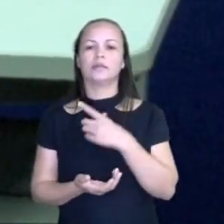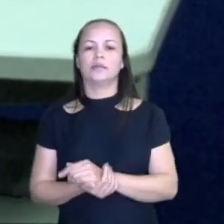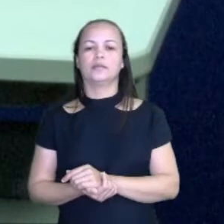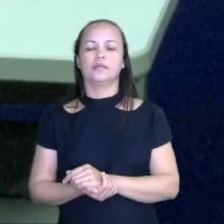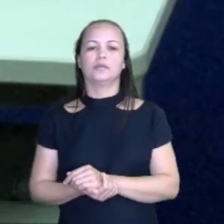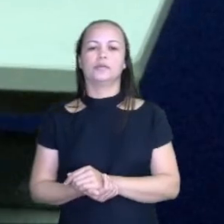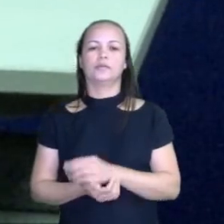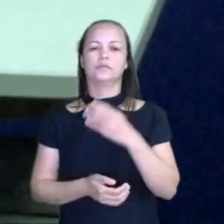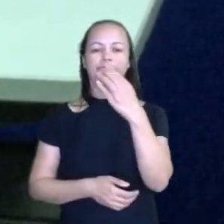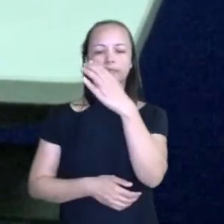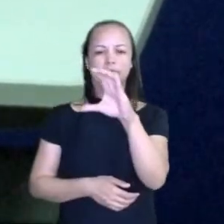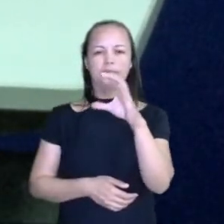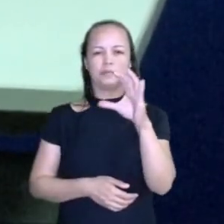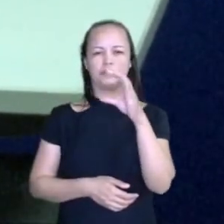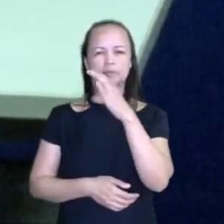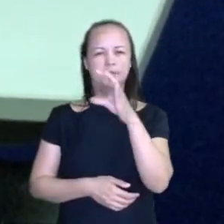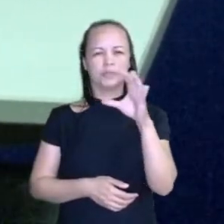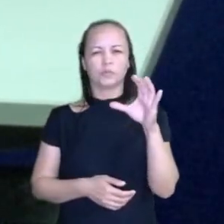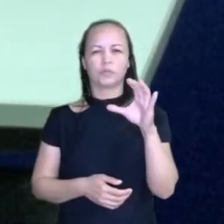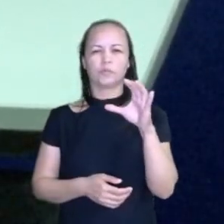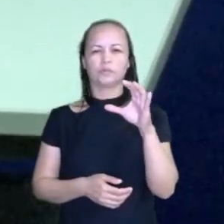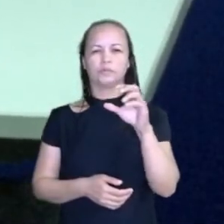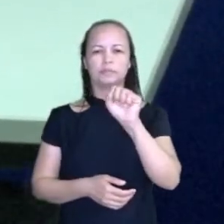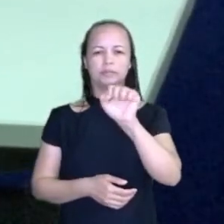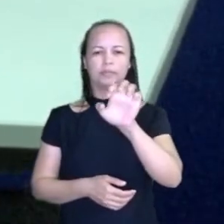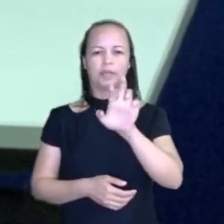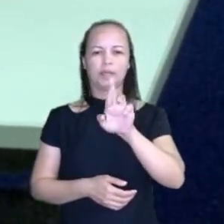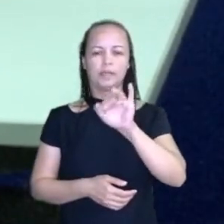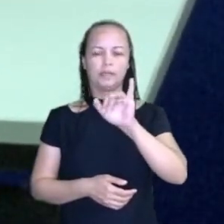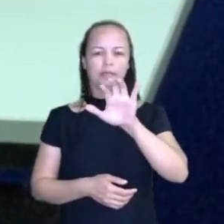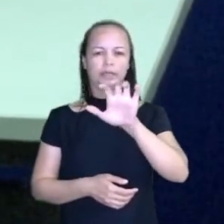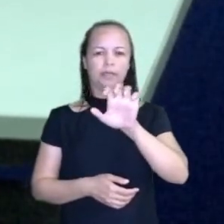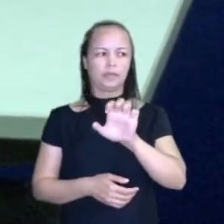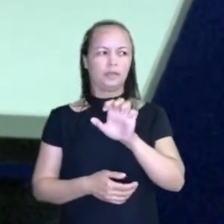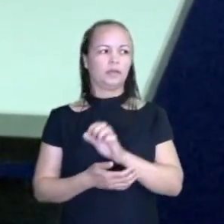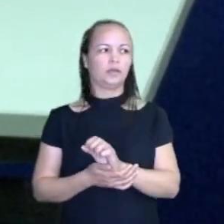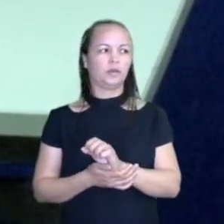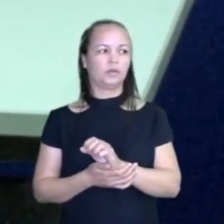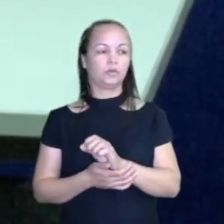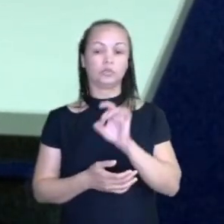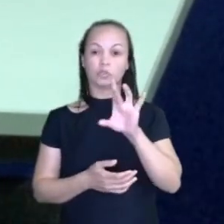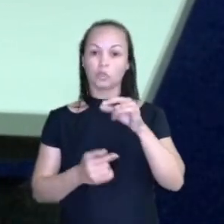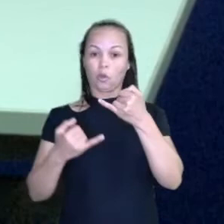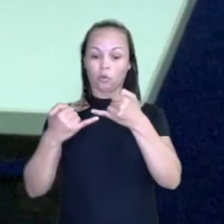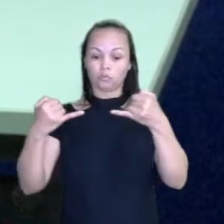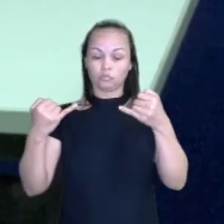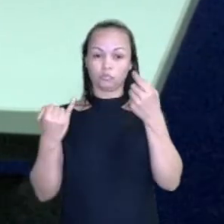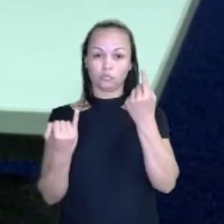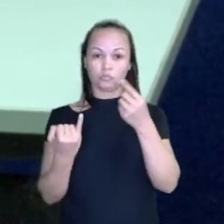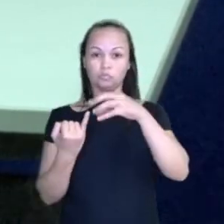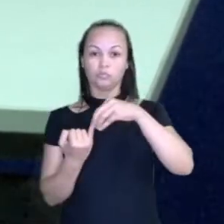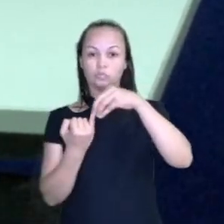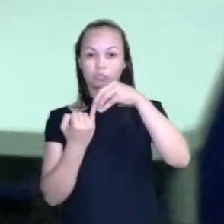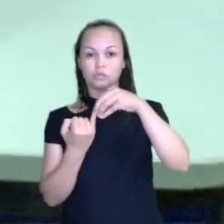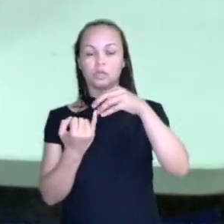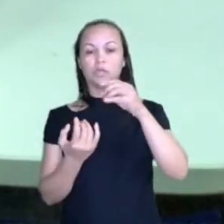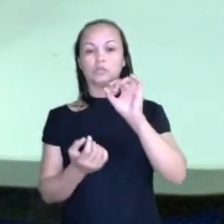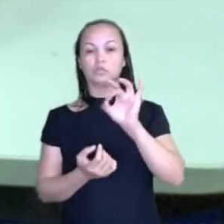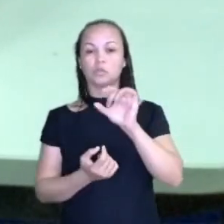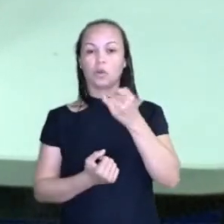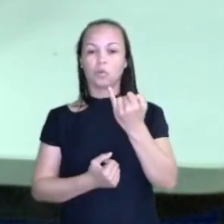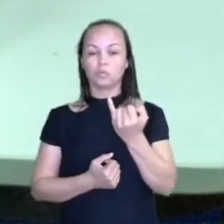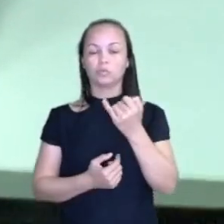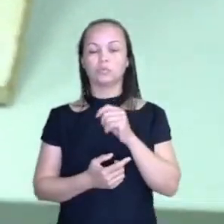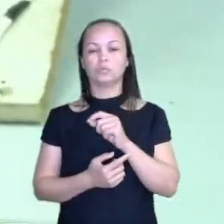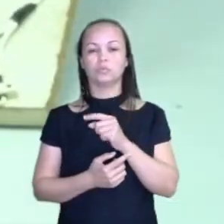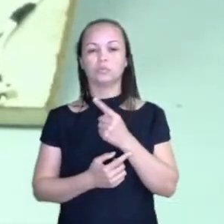circuito a série tá até o único frio que possa por um soquete